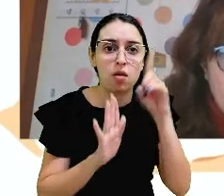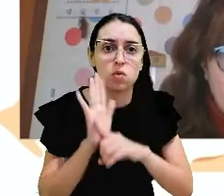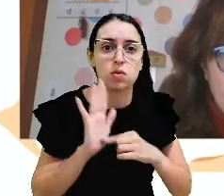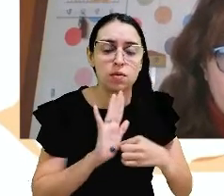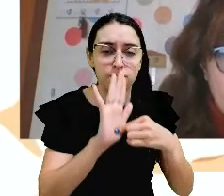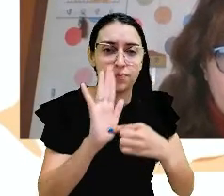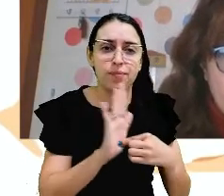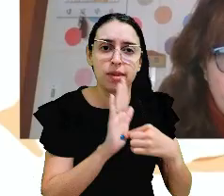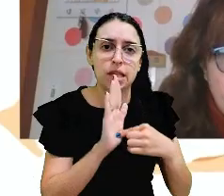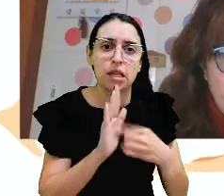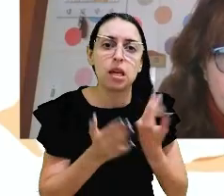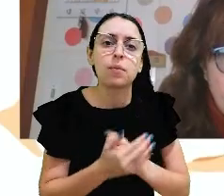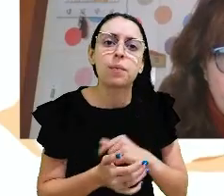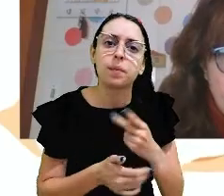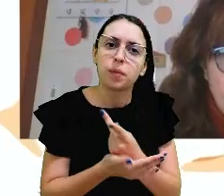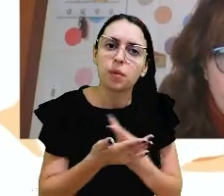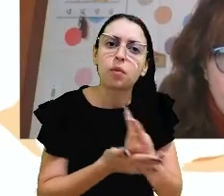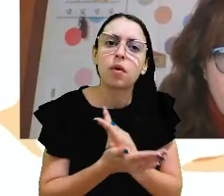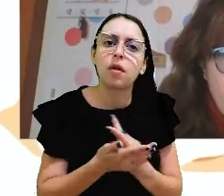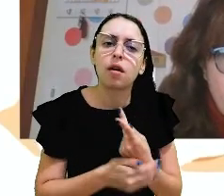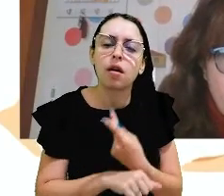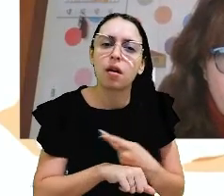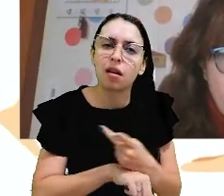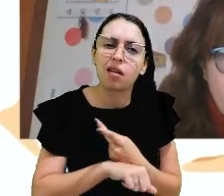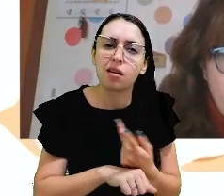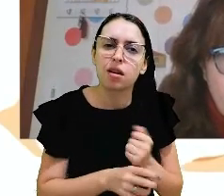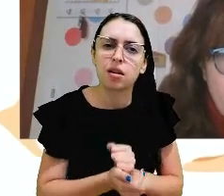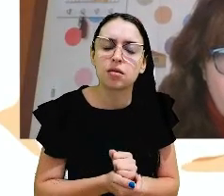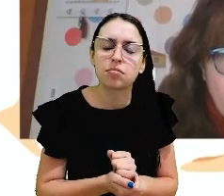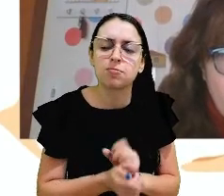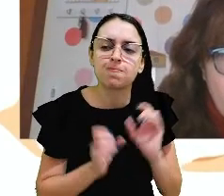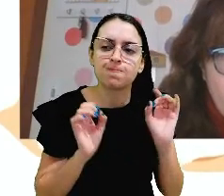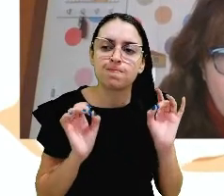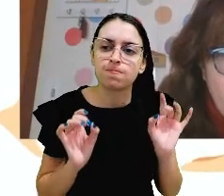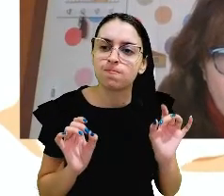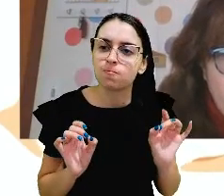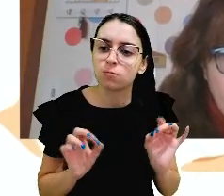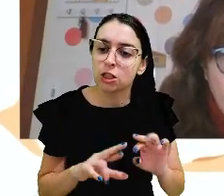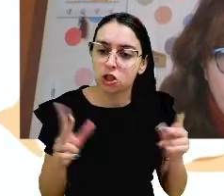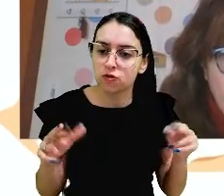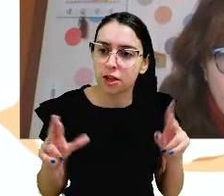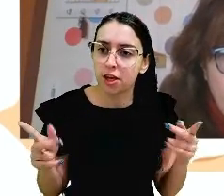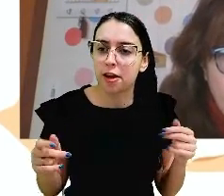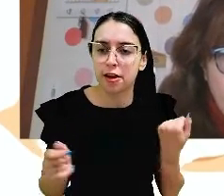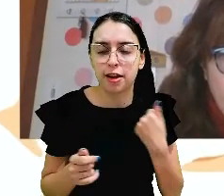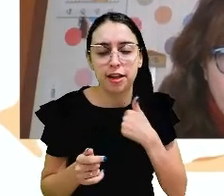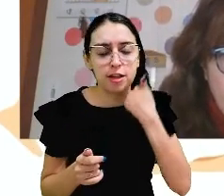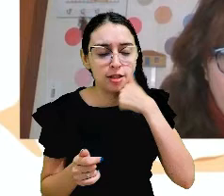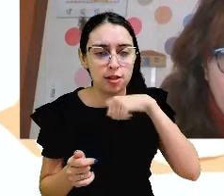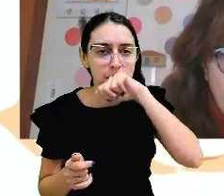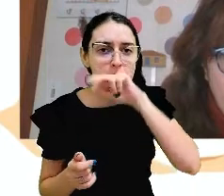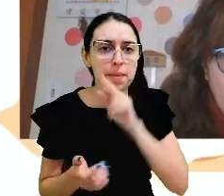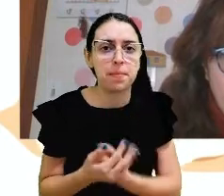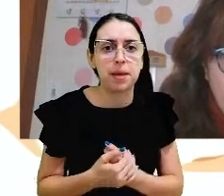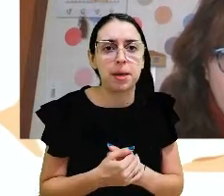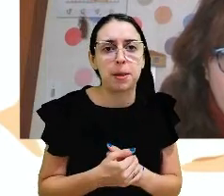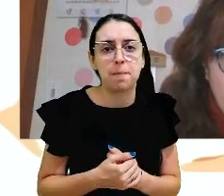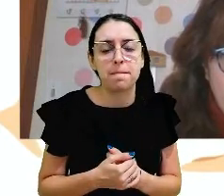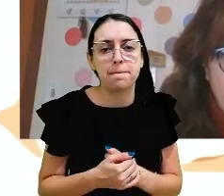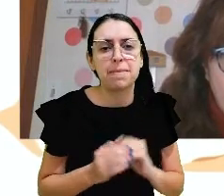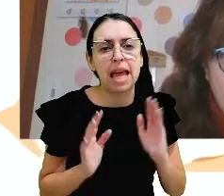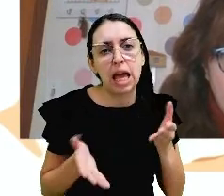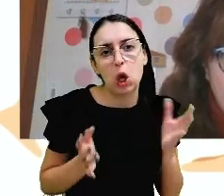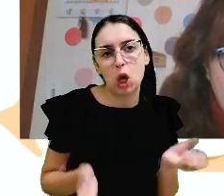feminismo, eu procurei uma experiência que fosse diversa dessa da minha mãe, e eu acho que é um novo